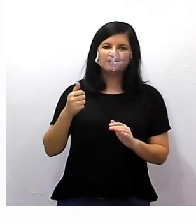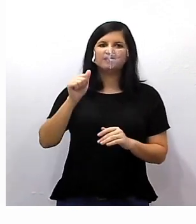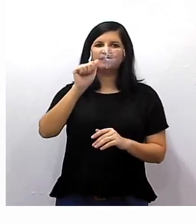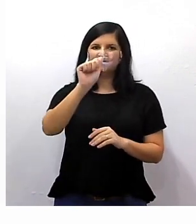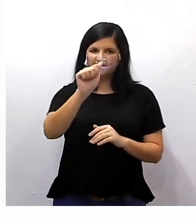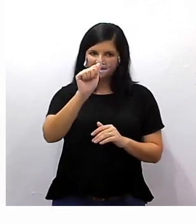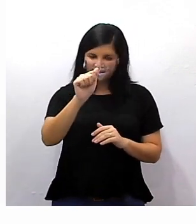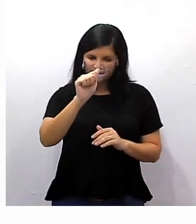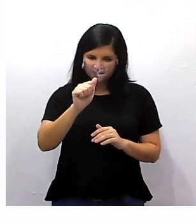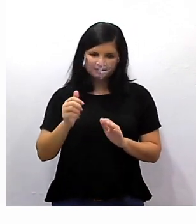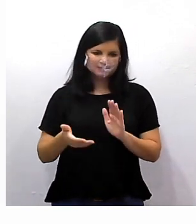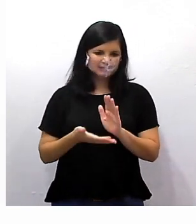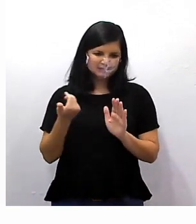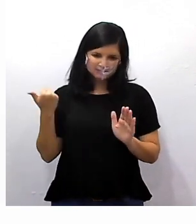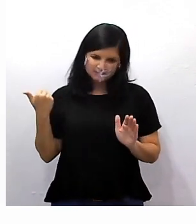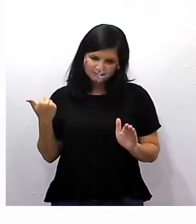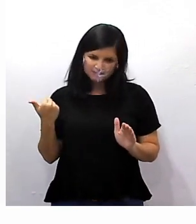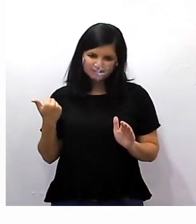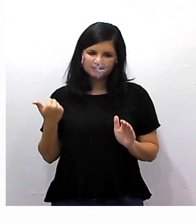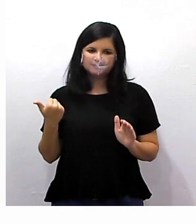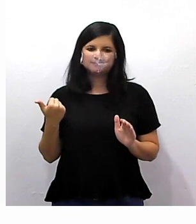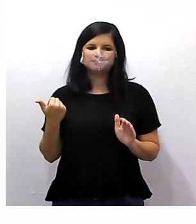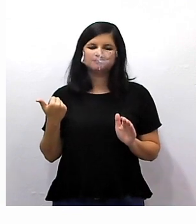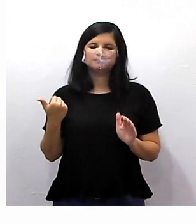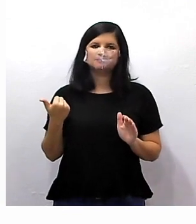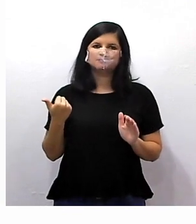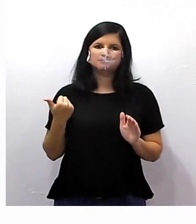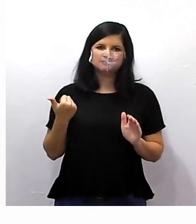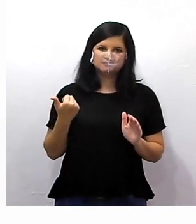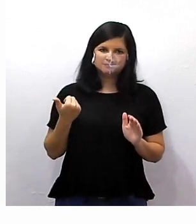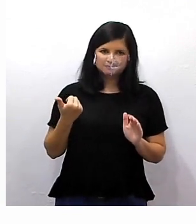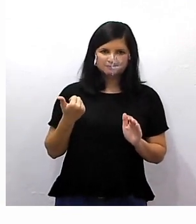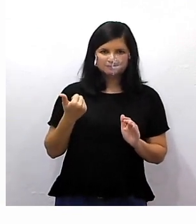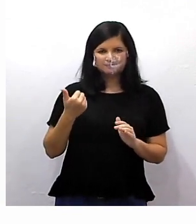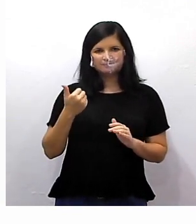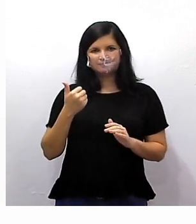A. A gente vai eliminar